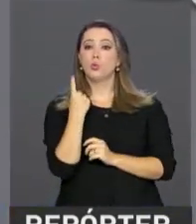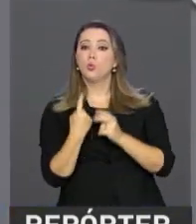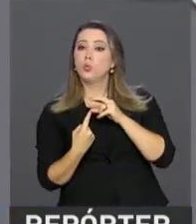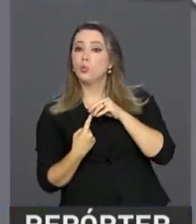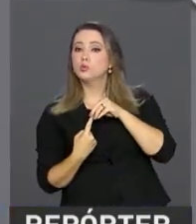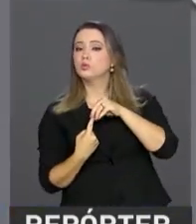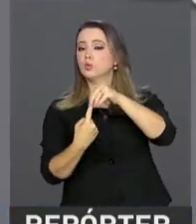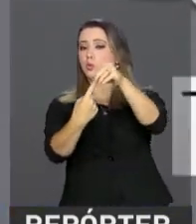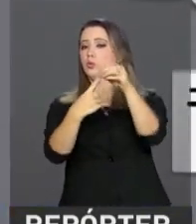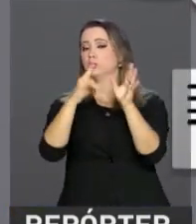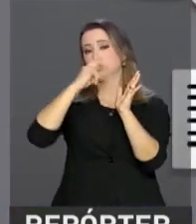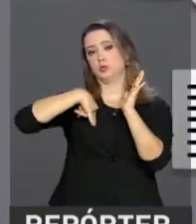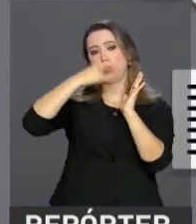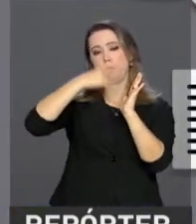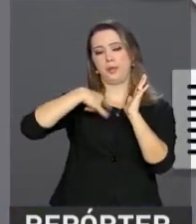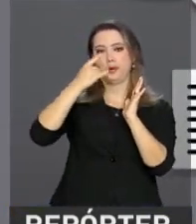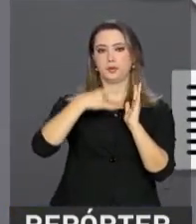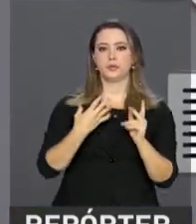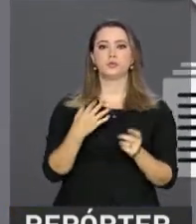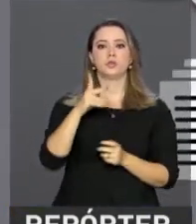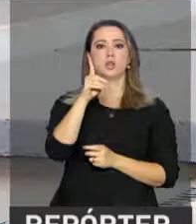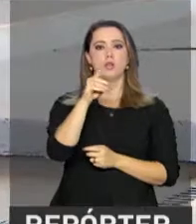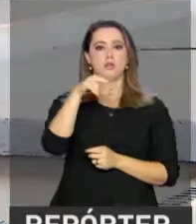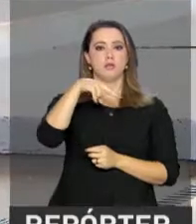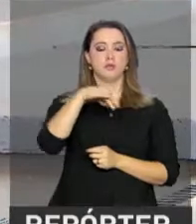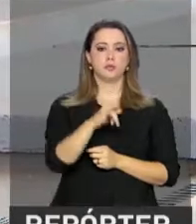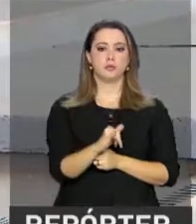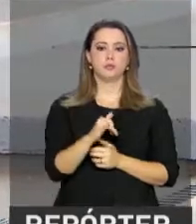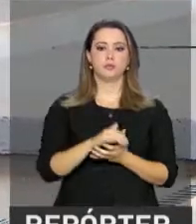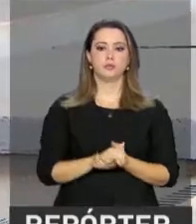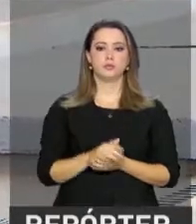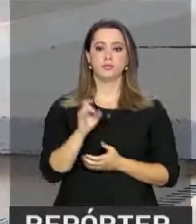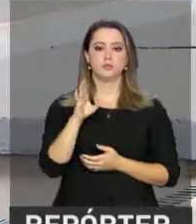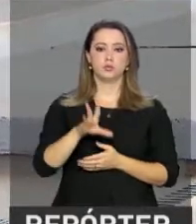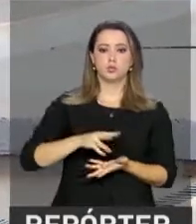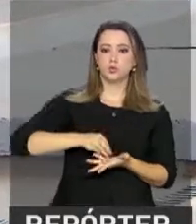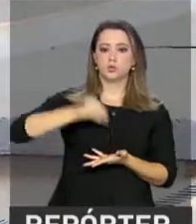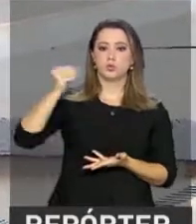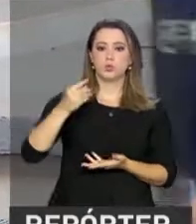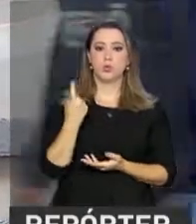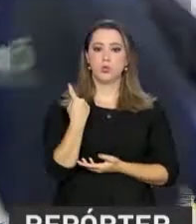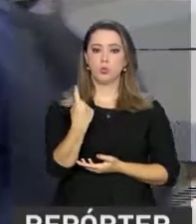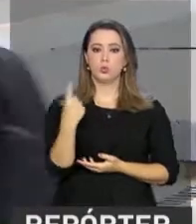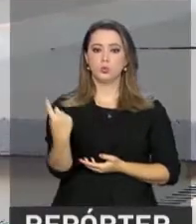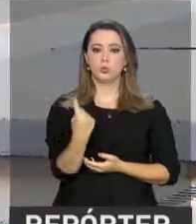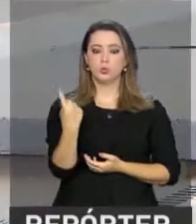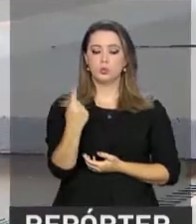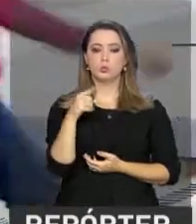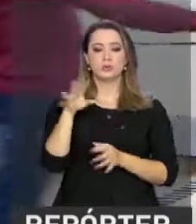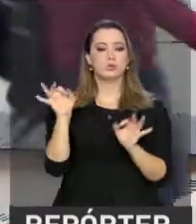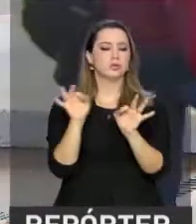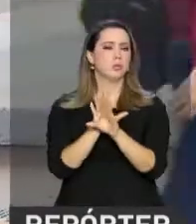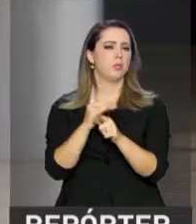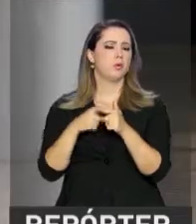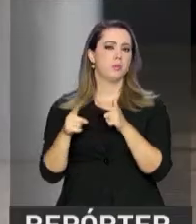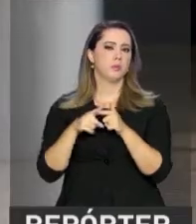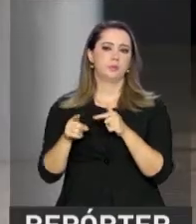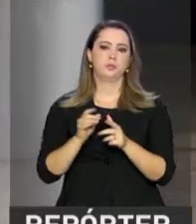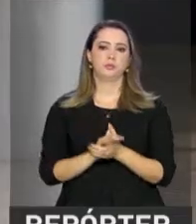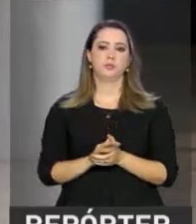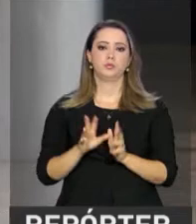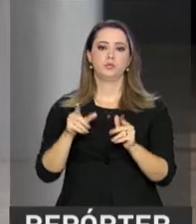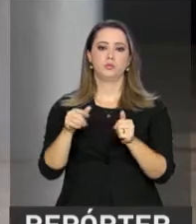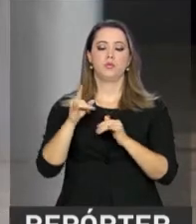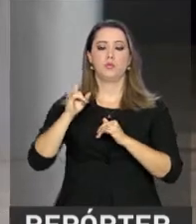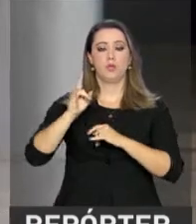de identificação o dn só pegou o saco o documento um sozinho resolveria o problema da gente totalmente